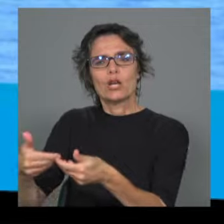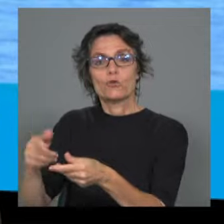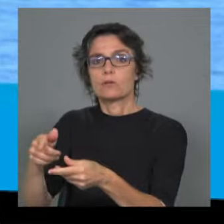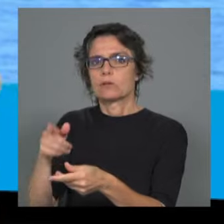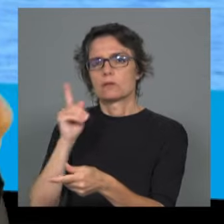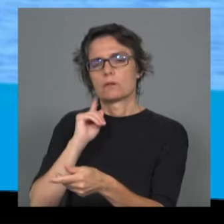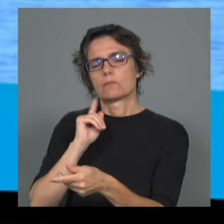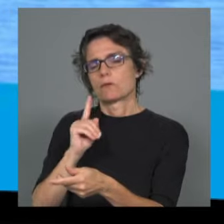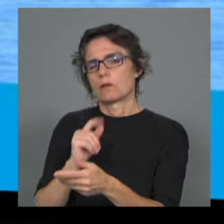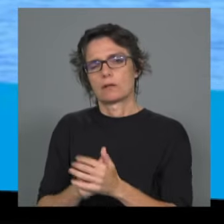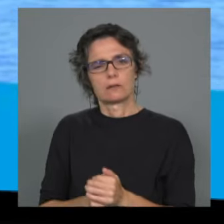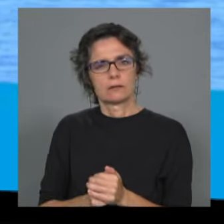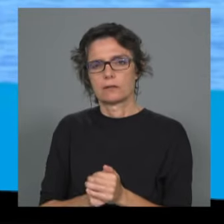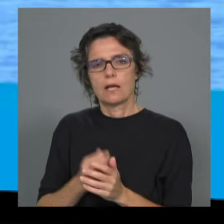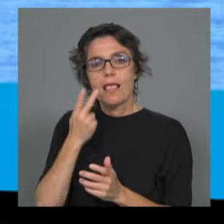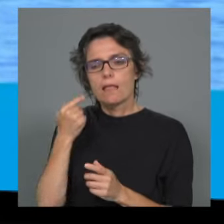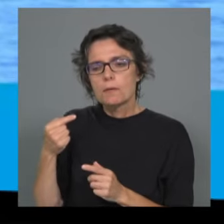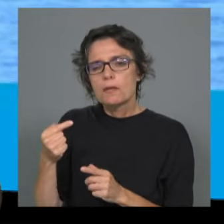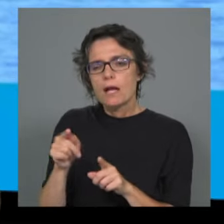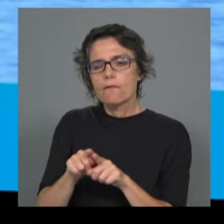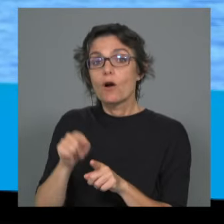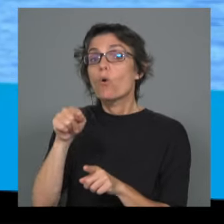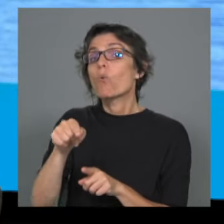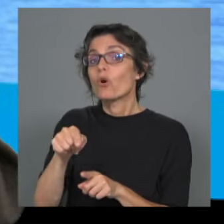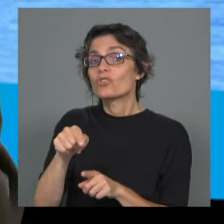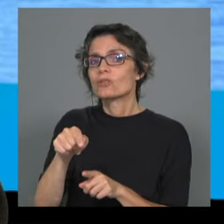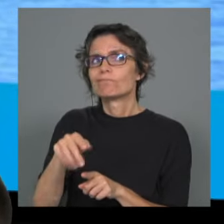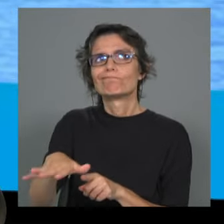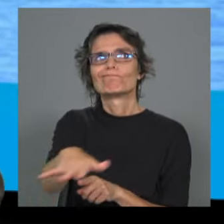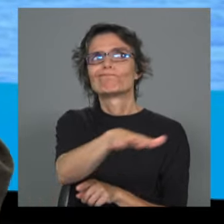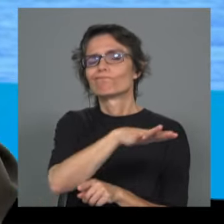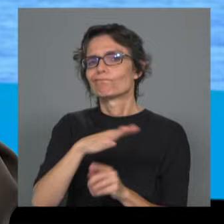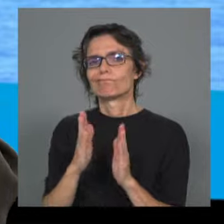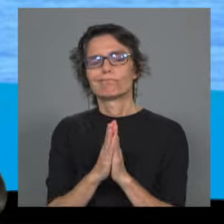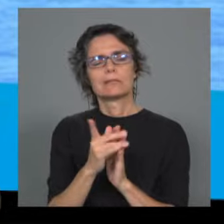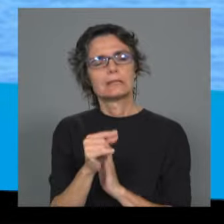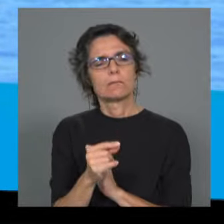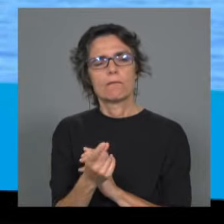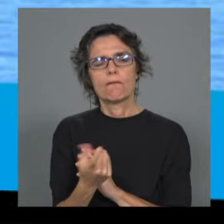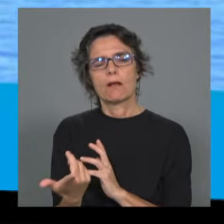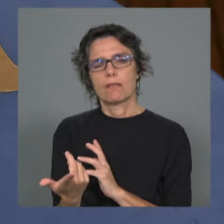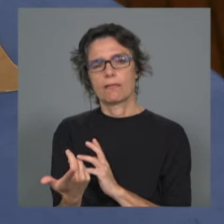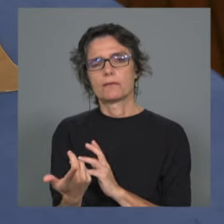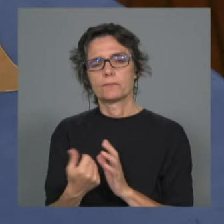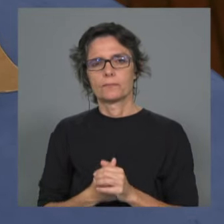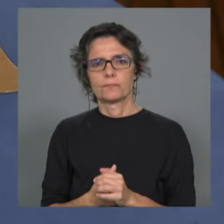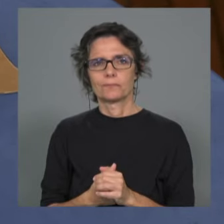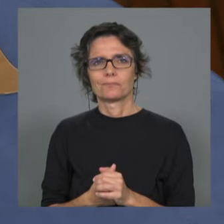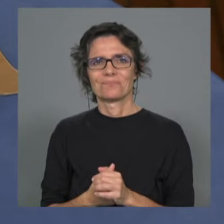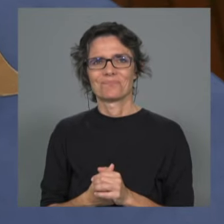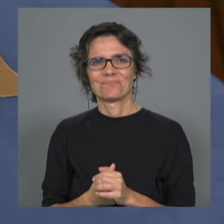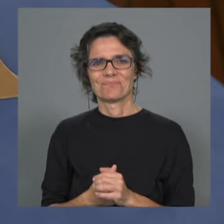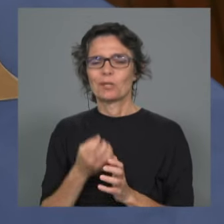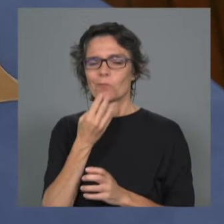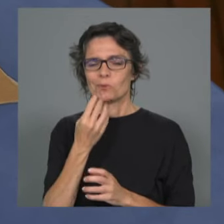fundamental esta questão da fraternidade e acho que hoje em dia falta-nos um pouco isso, mesmo na própria Igreja, haver esse sistema fraterno. Muito bem, vamos